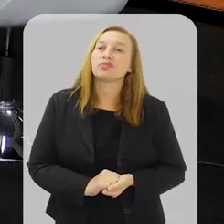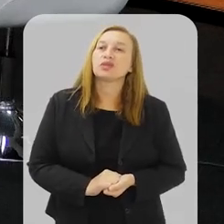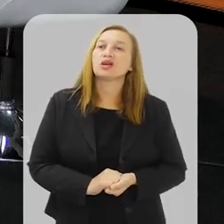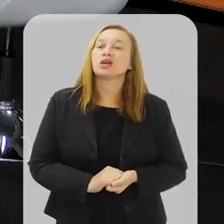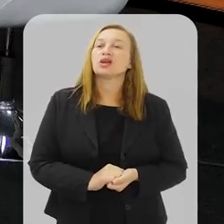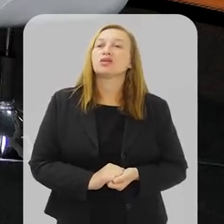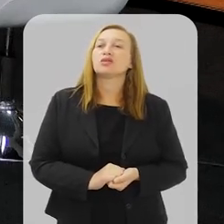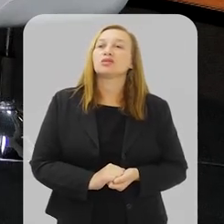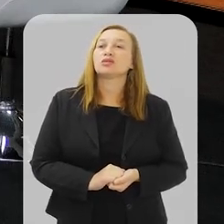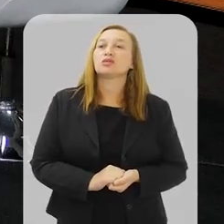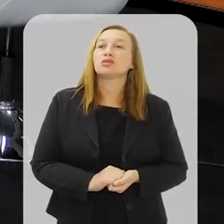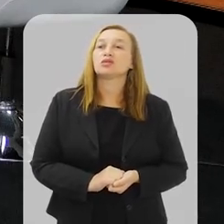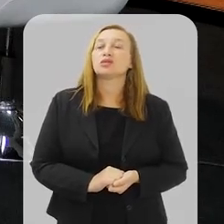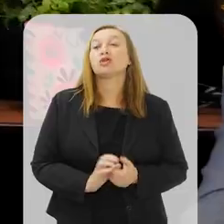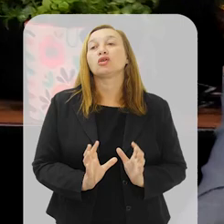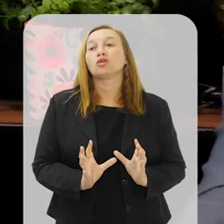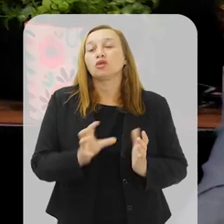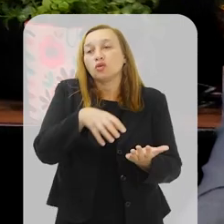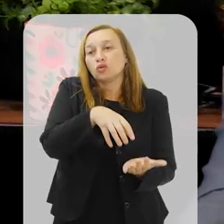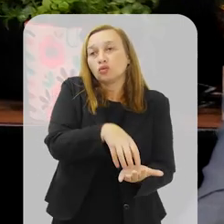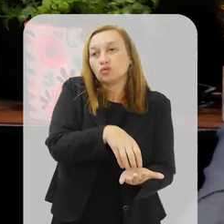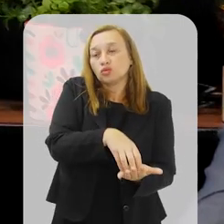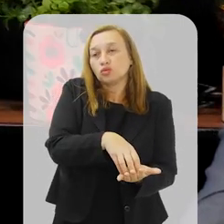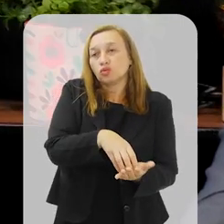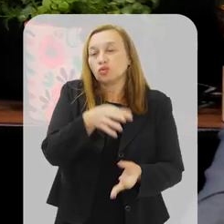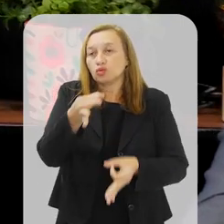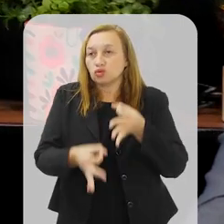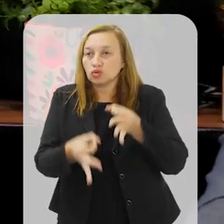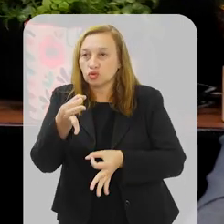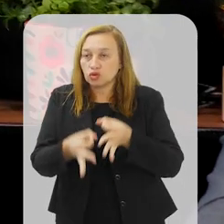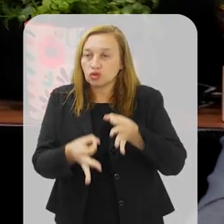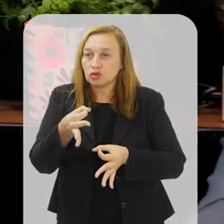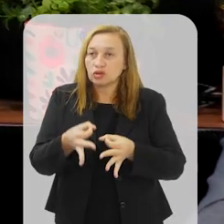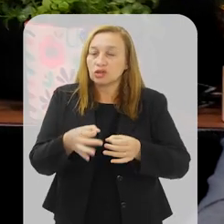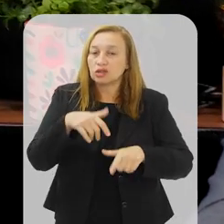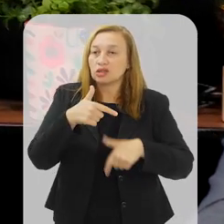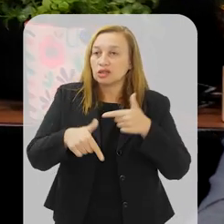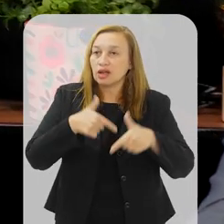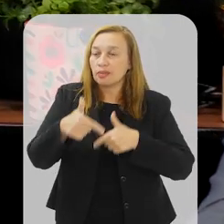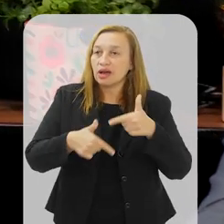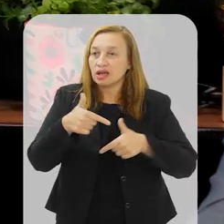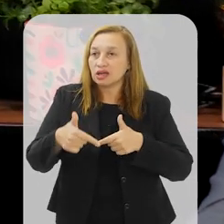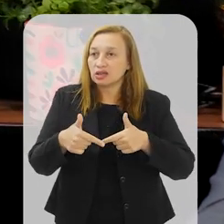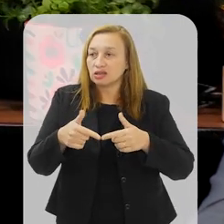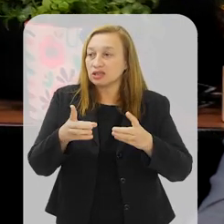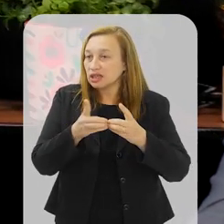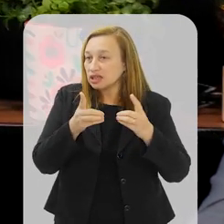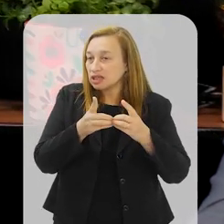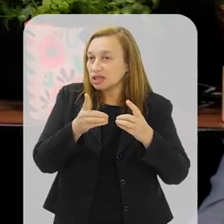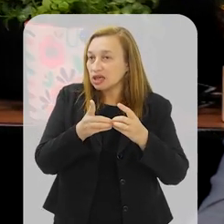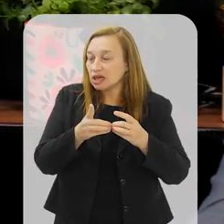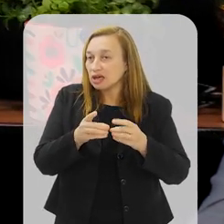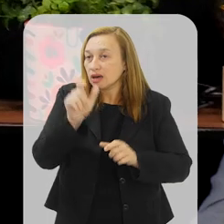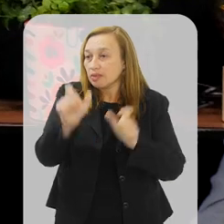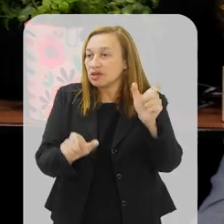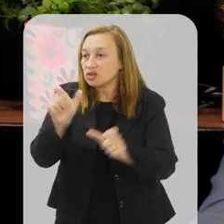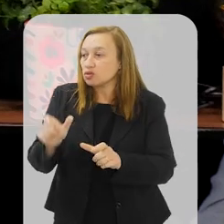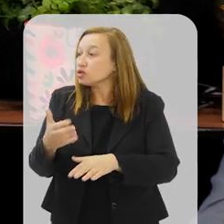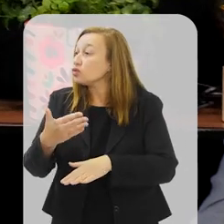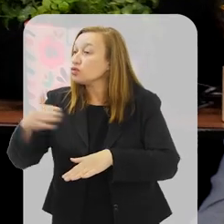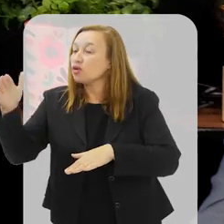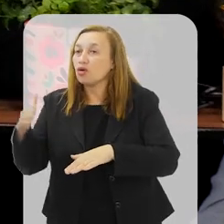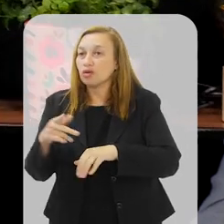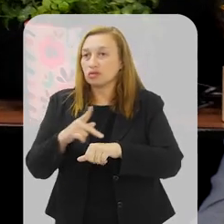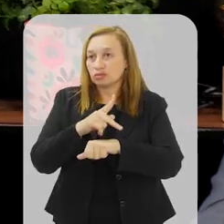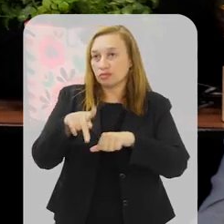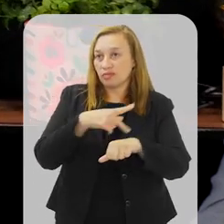algum tempo Estive coordenando o que seria o nosso núcleo de prática jurídica nós trabalhamos com projeto Pioneiro de atender estrangeiros